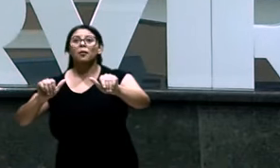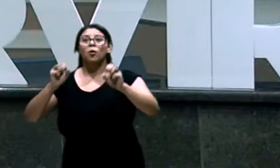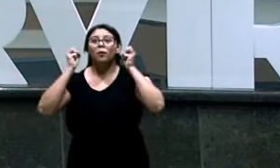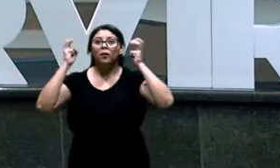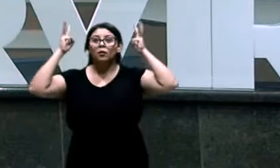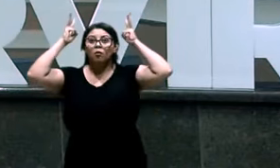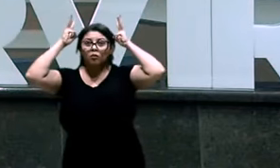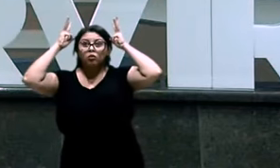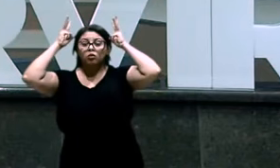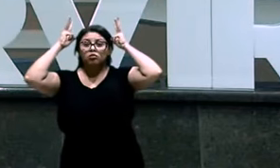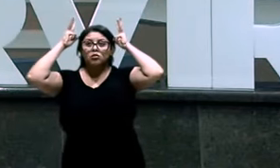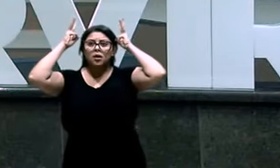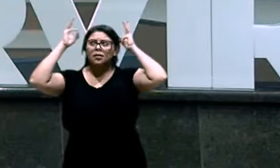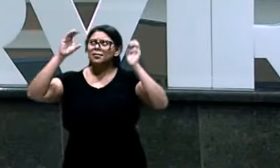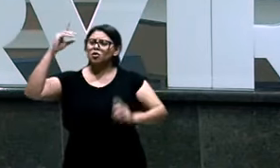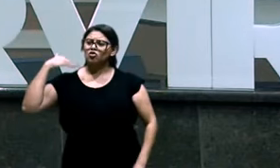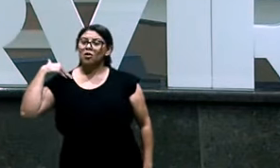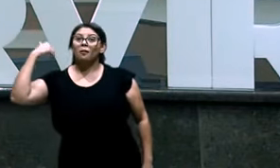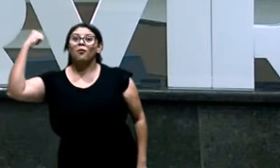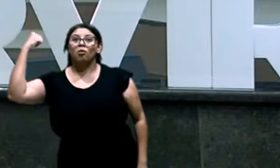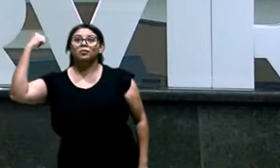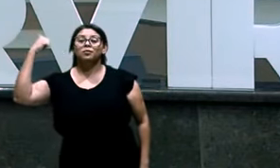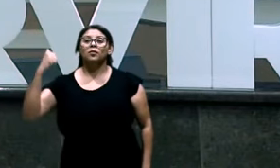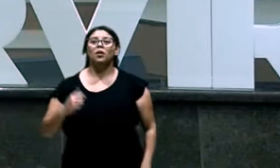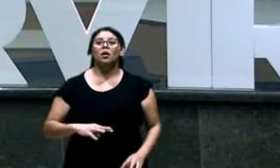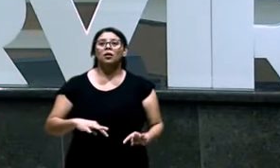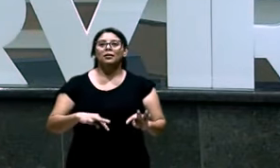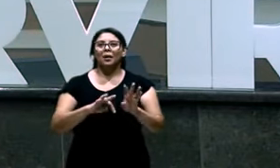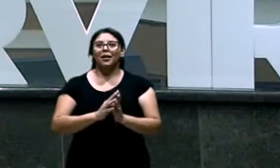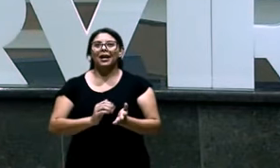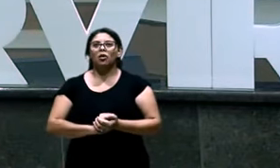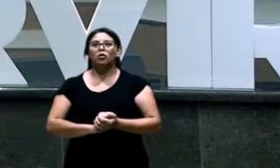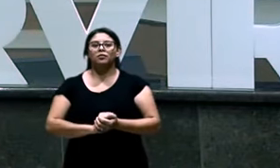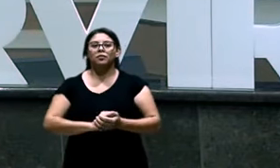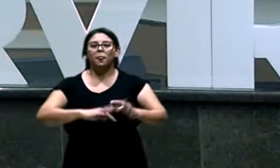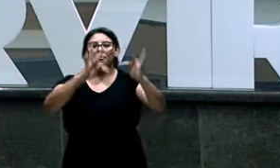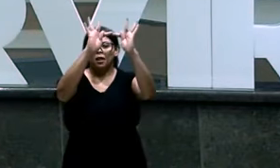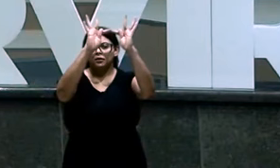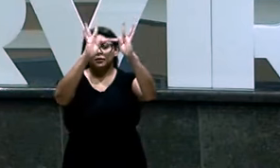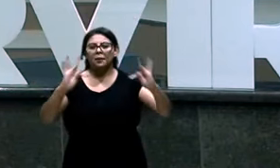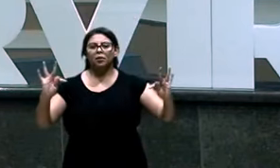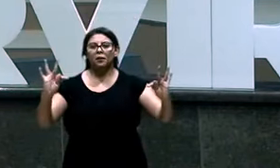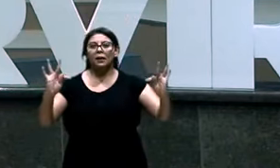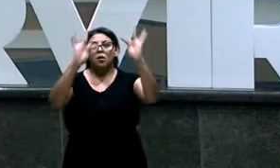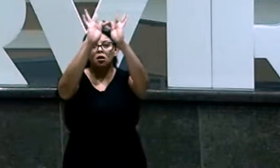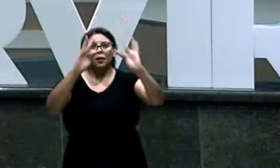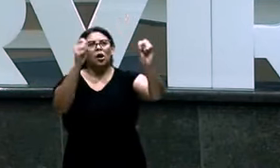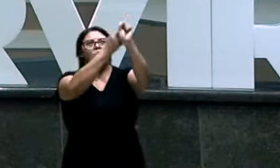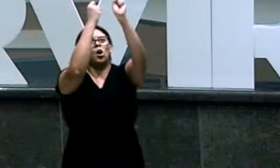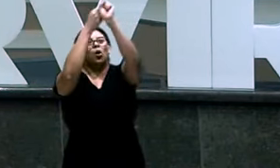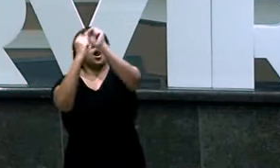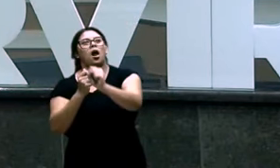tabernáculo, e neste tabernáculo eu vou manifestar a minha glória, o meu kavod.